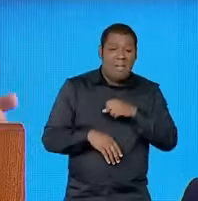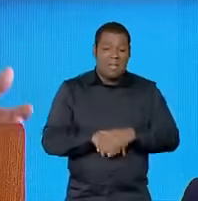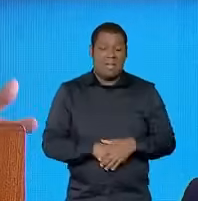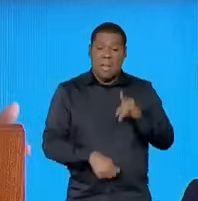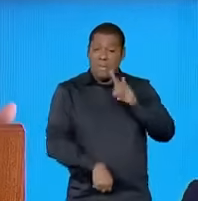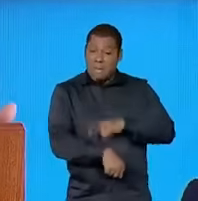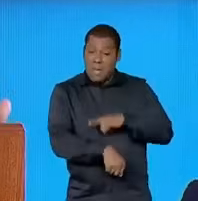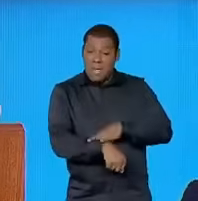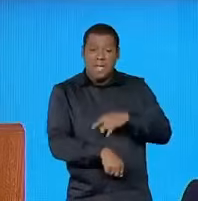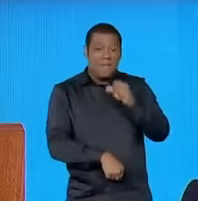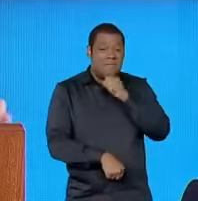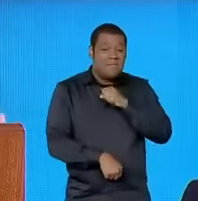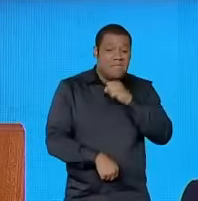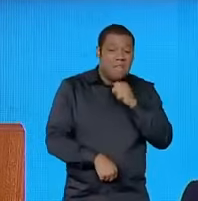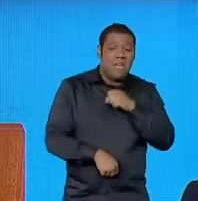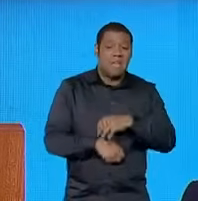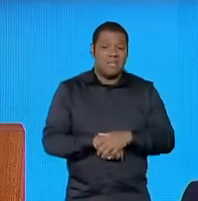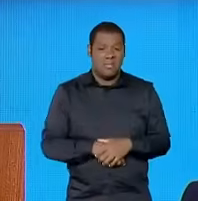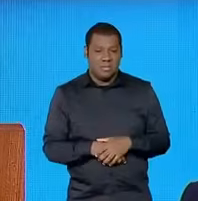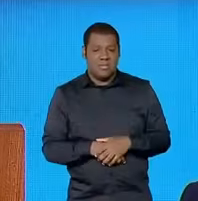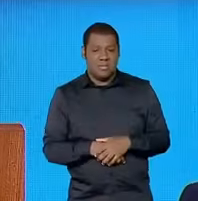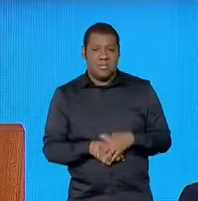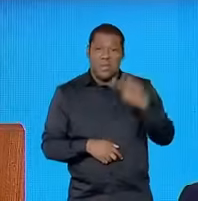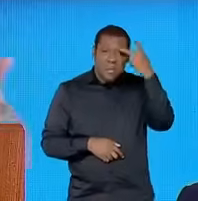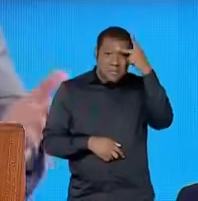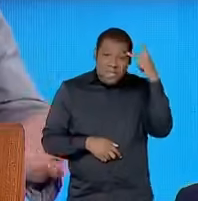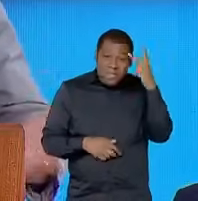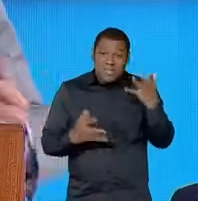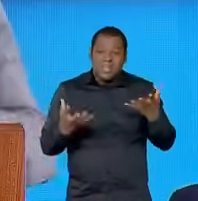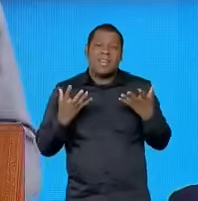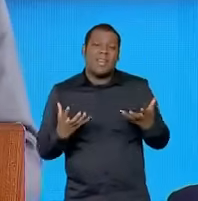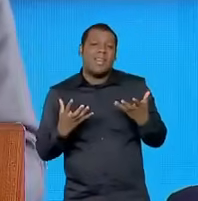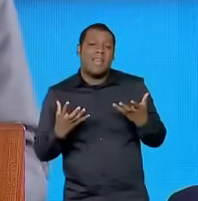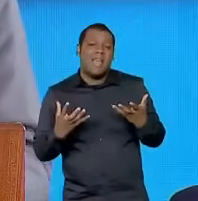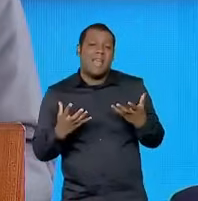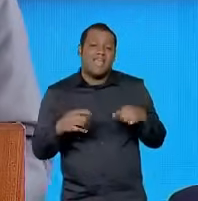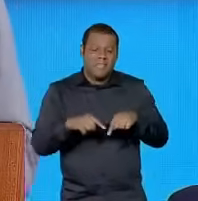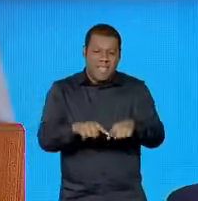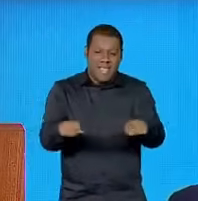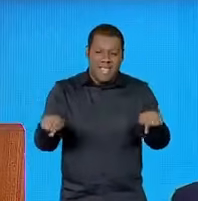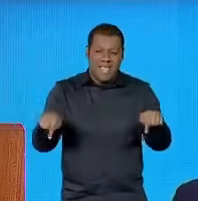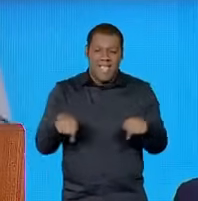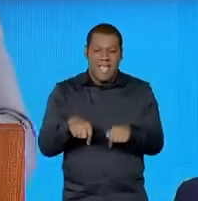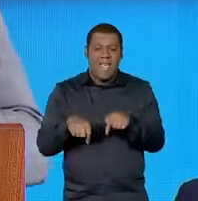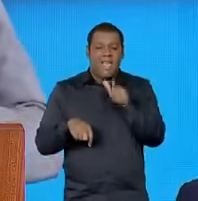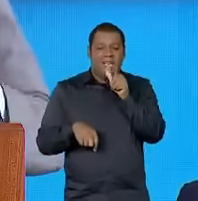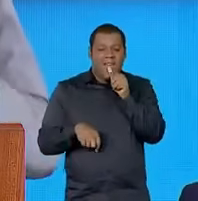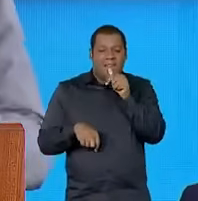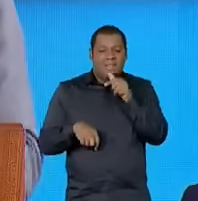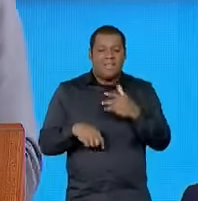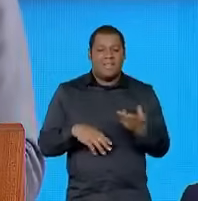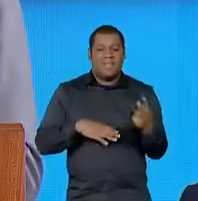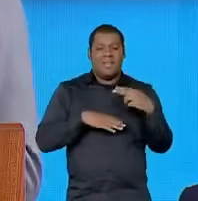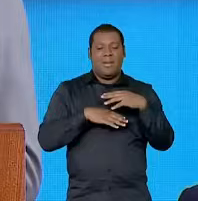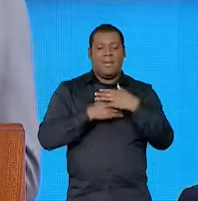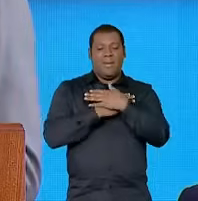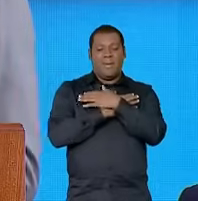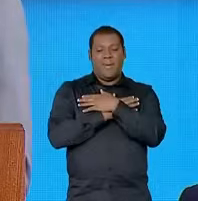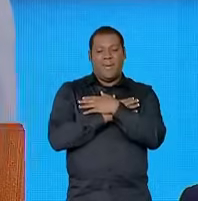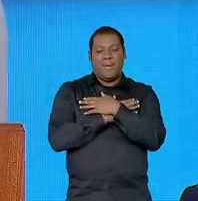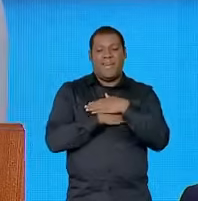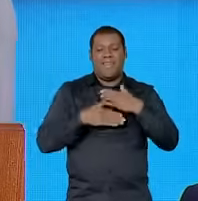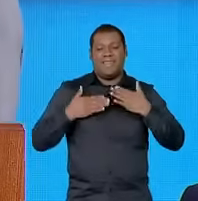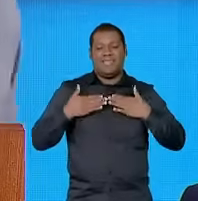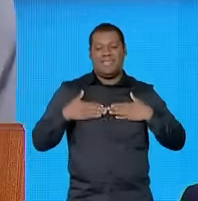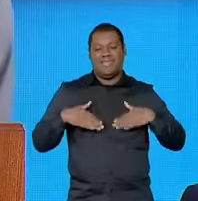moderno, o cara quer fazer uma hidromassagem, que todo mundo gosta do hidromassagem, O cara quer fazer uma coisa mais sofisticada